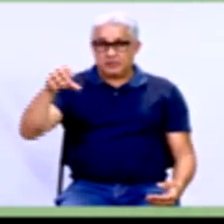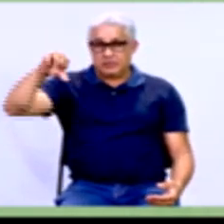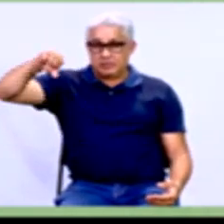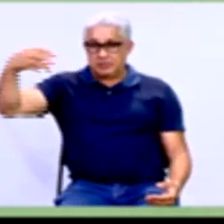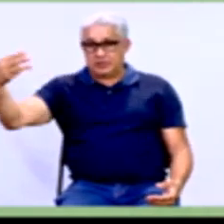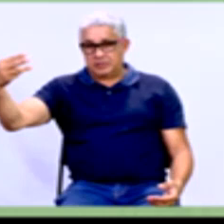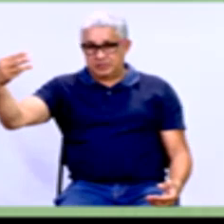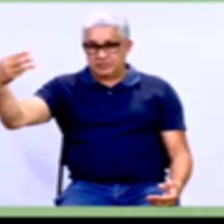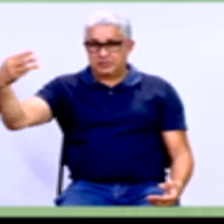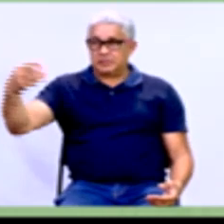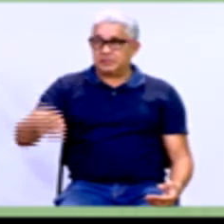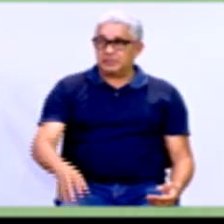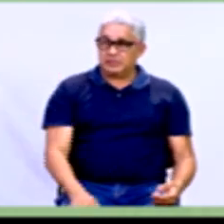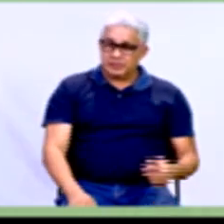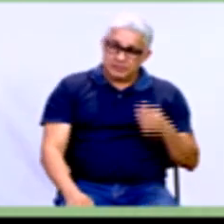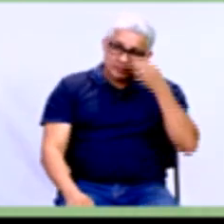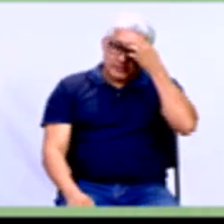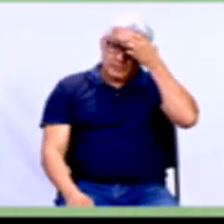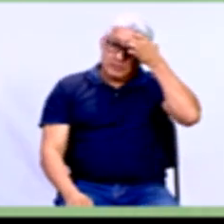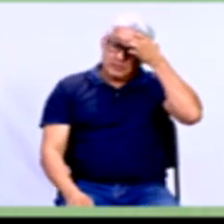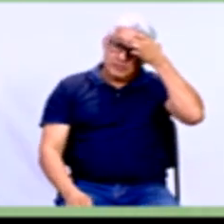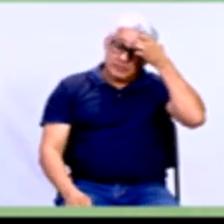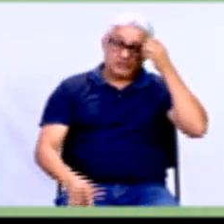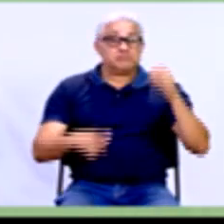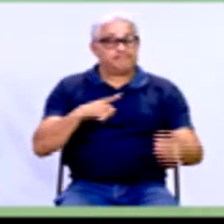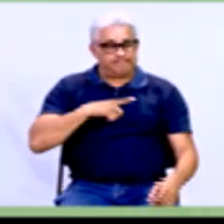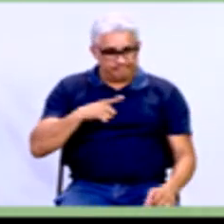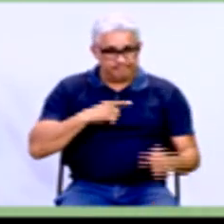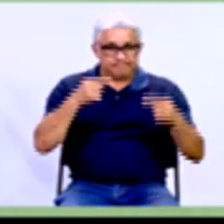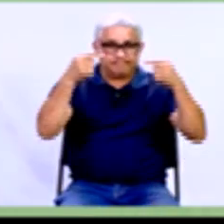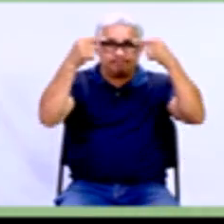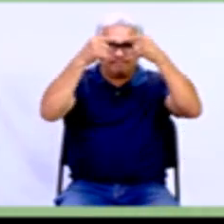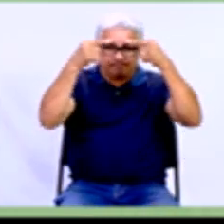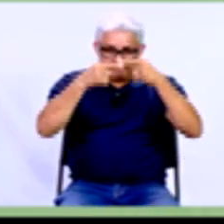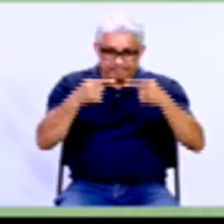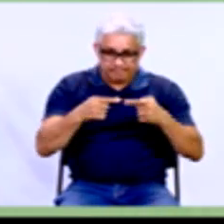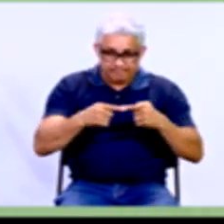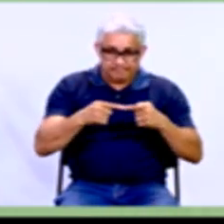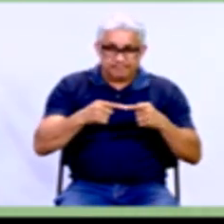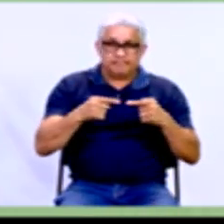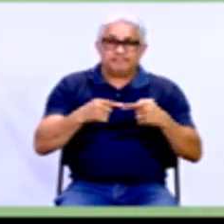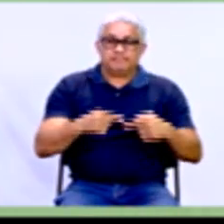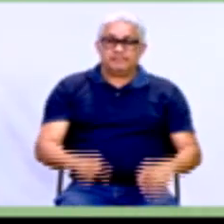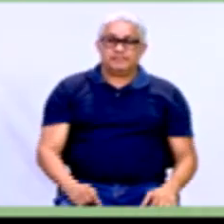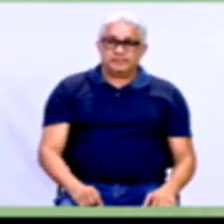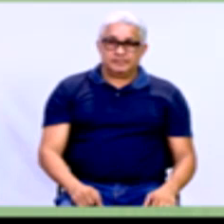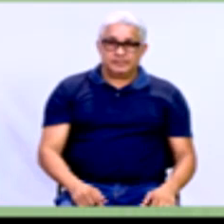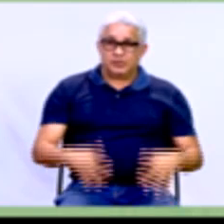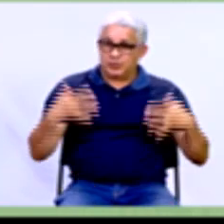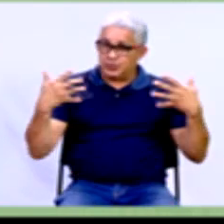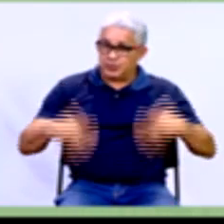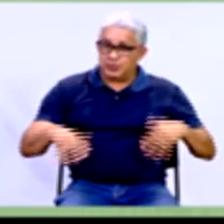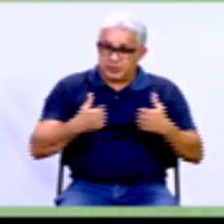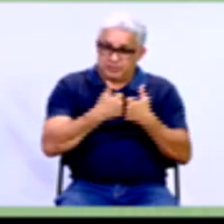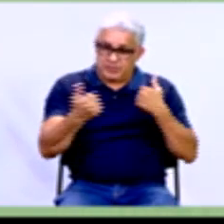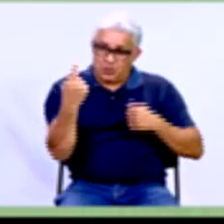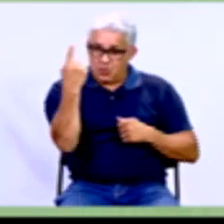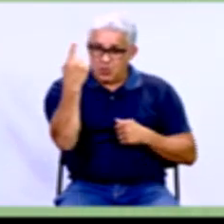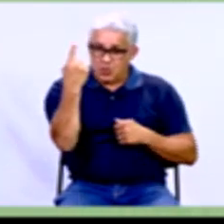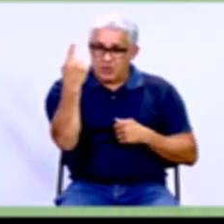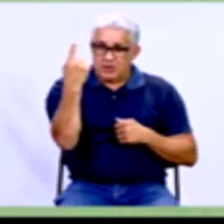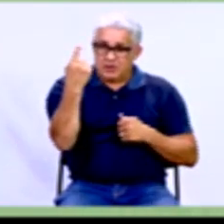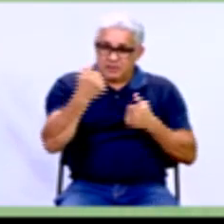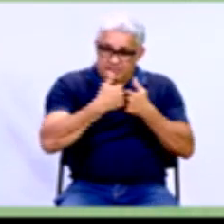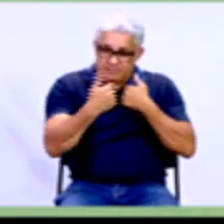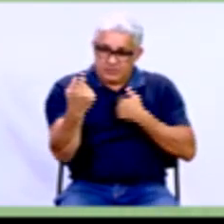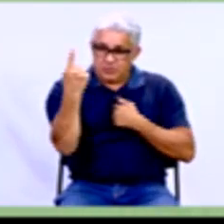0,93 praticamente. Então, a gente vê que tem uma correlação alta, né? Ela está bem próxima de 1. E isso quer dizer